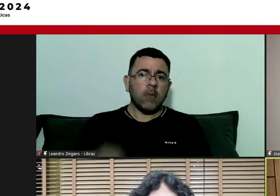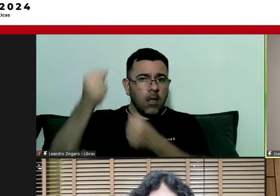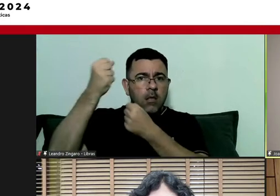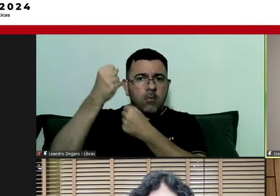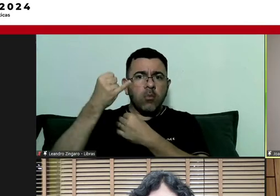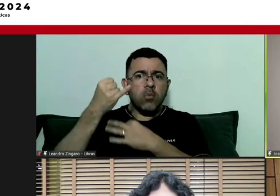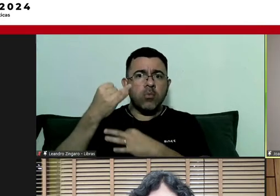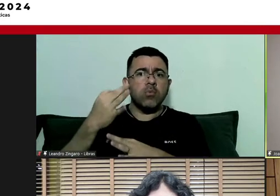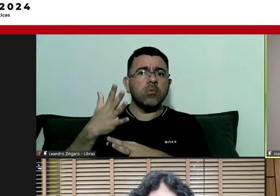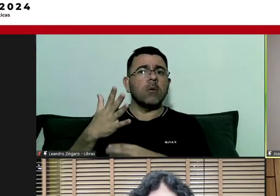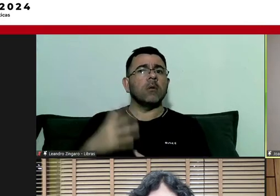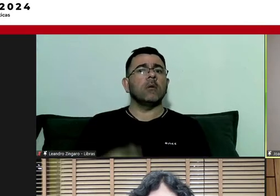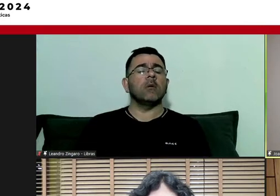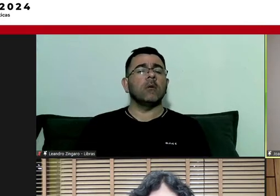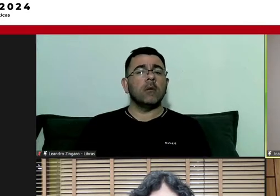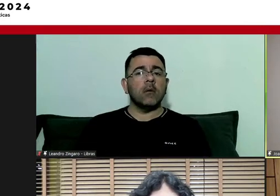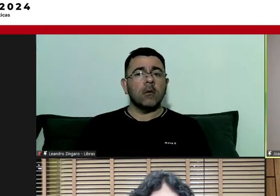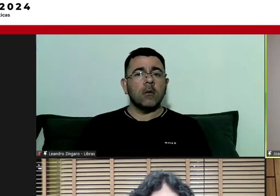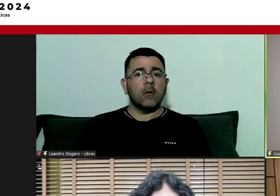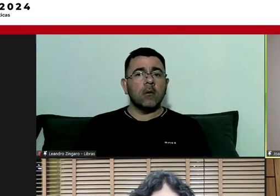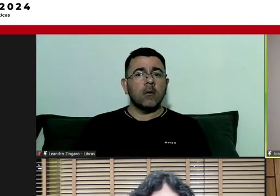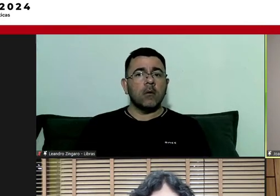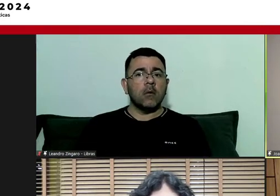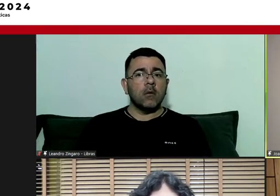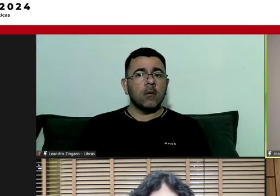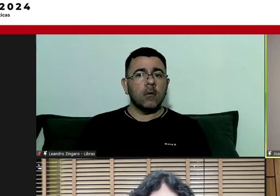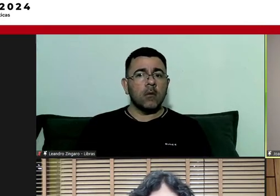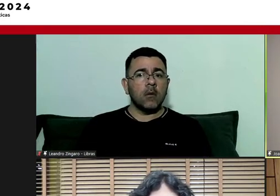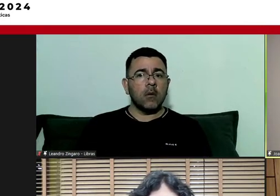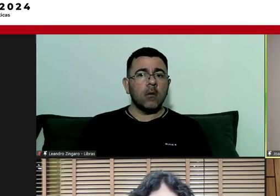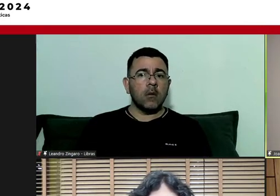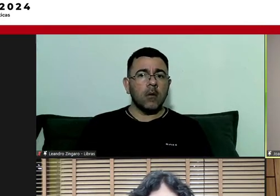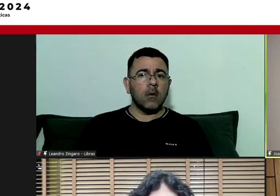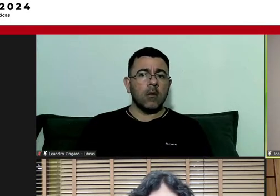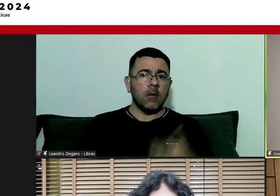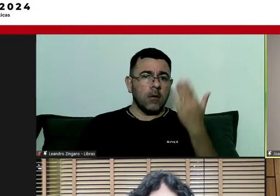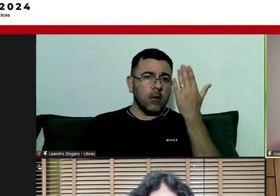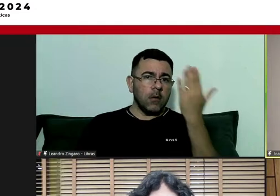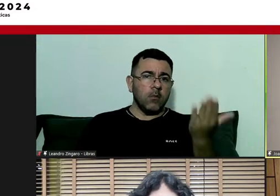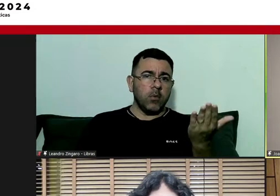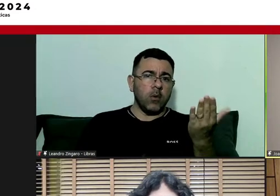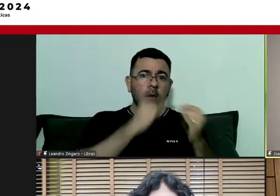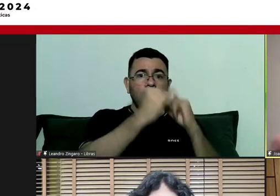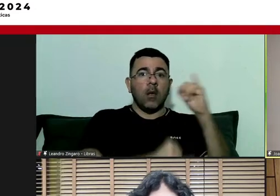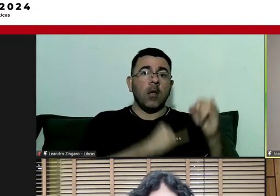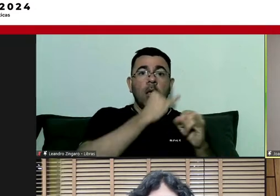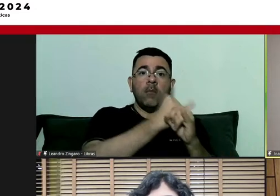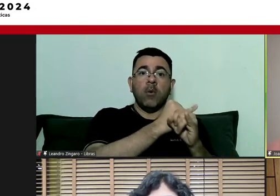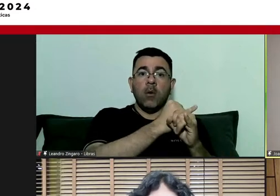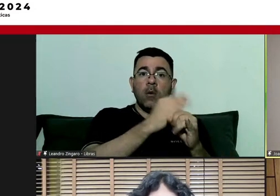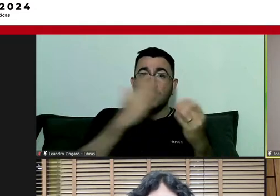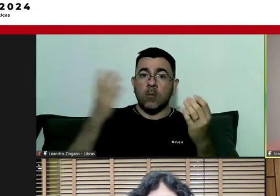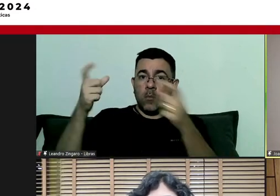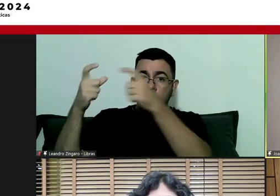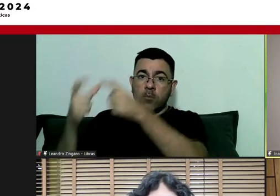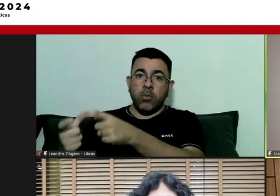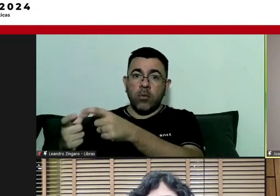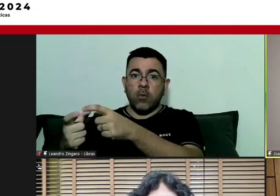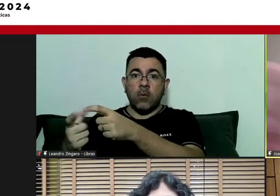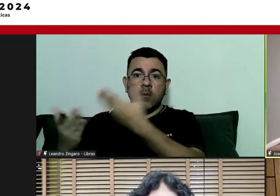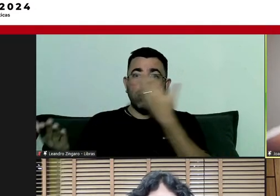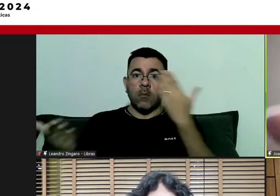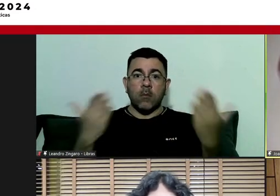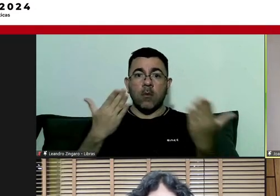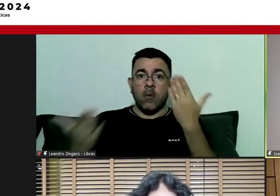mecanismo para isso o principal é ser fital tudo que você faz deixa um backup físico então o serviço tá físico o acesso é físico tudo é fí